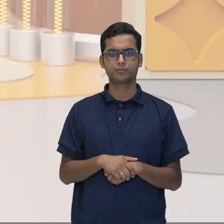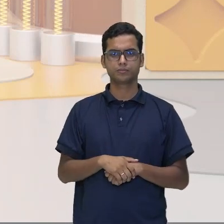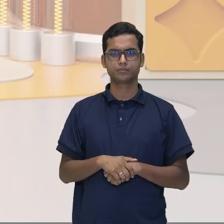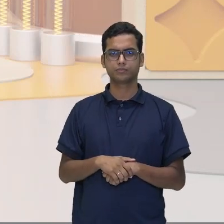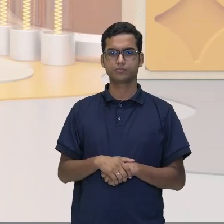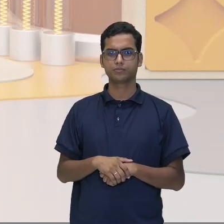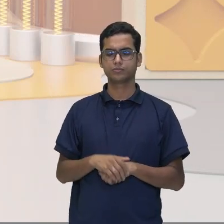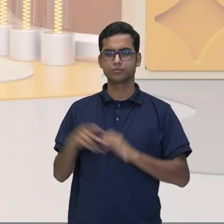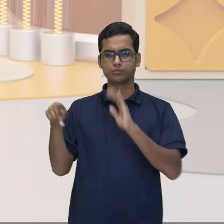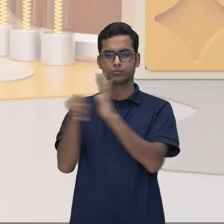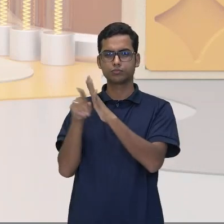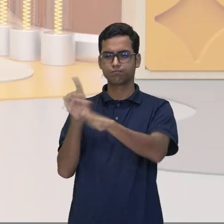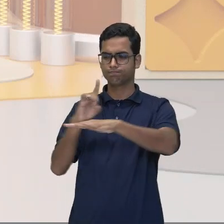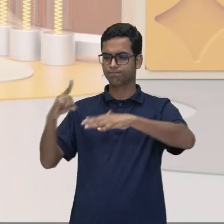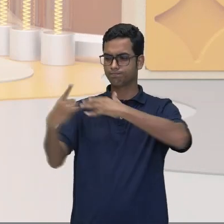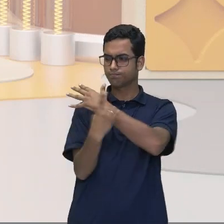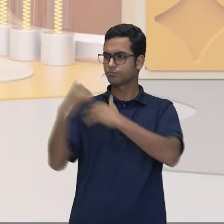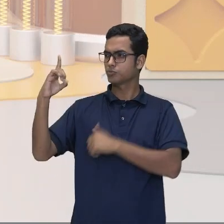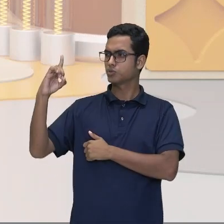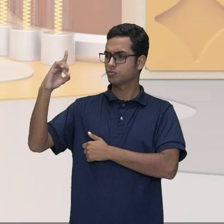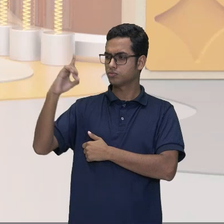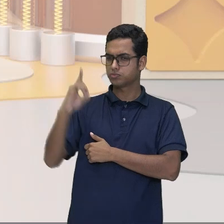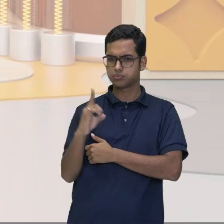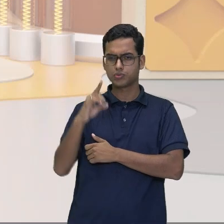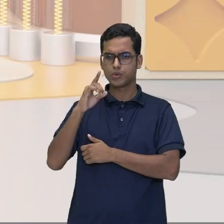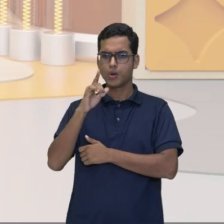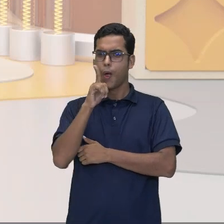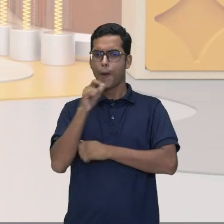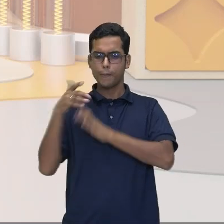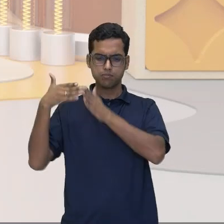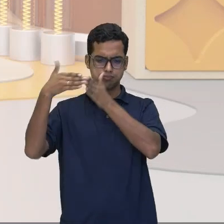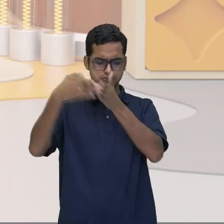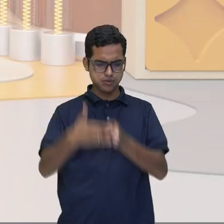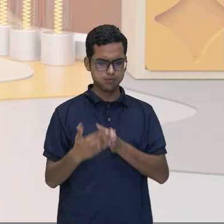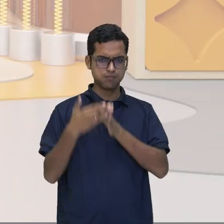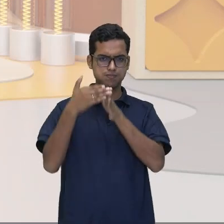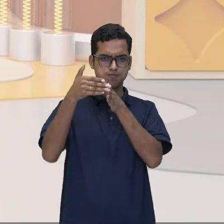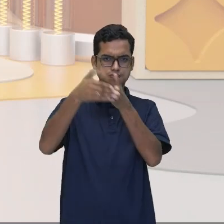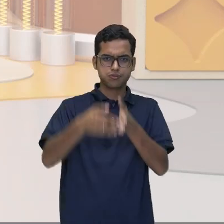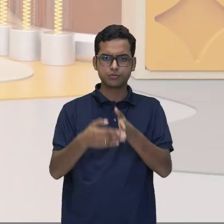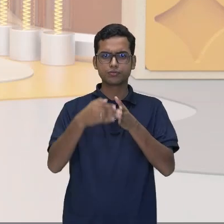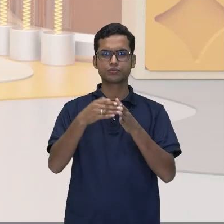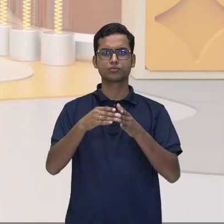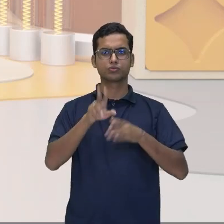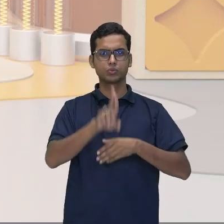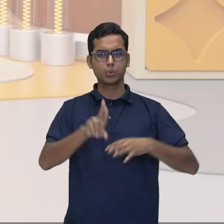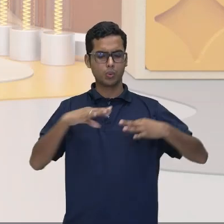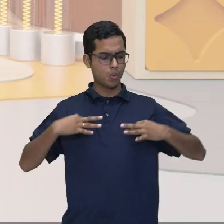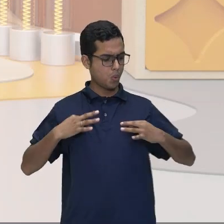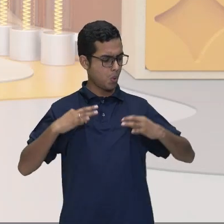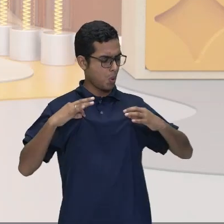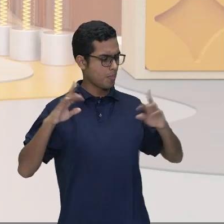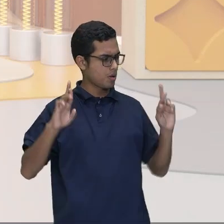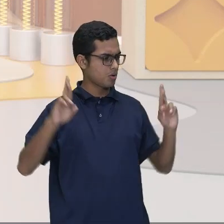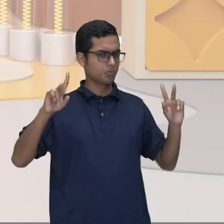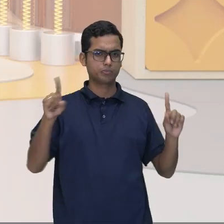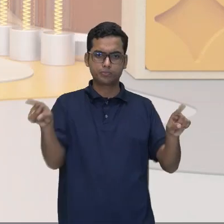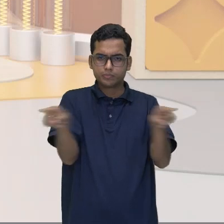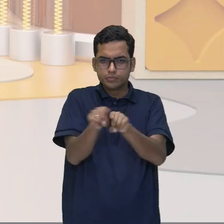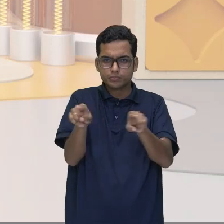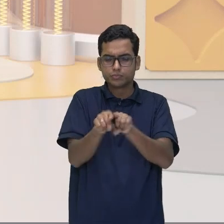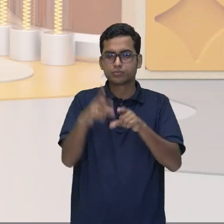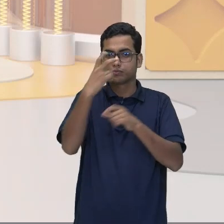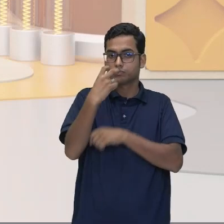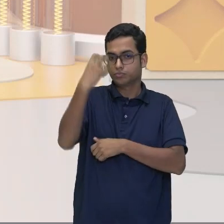divindades viriam em alto mar, sairiam do mar com vestimentas diferenciadas, com uma